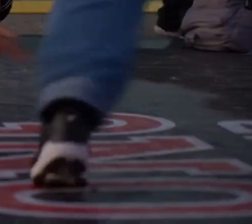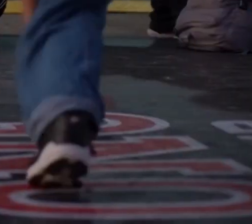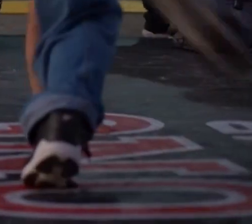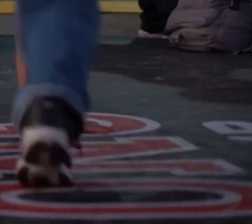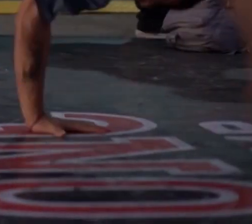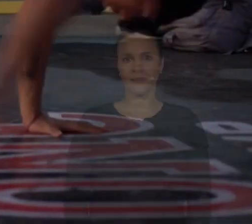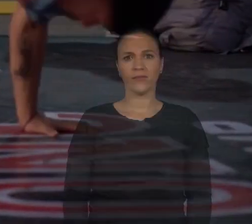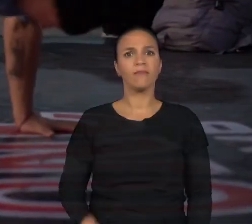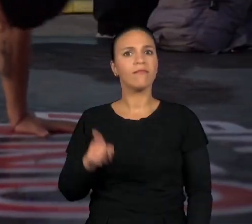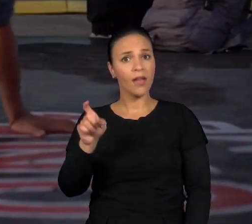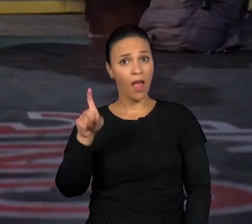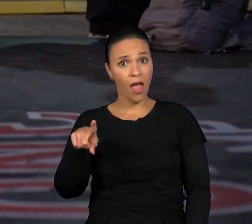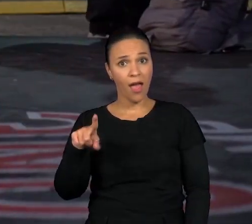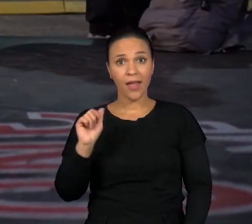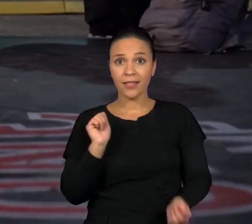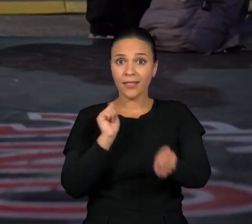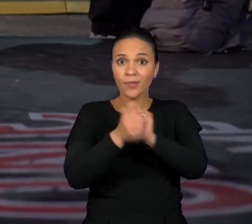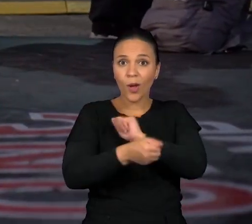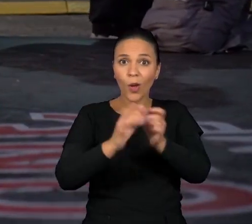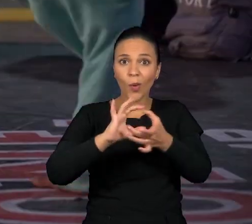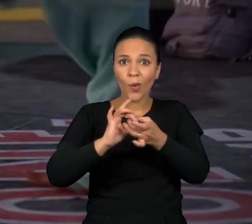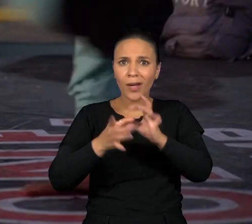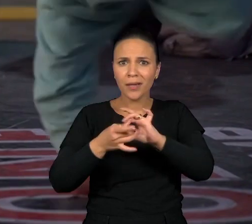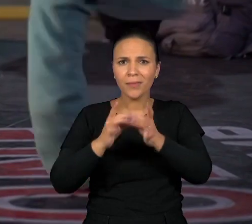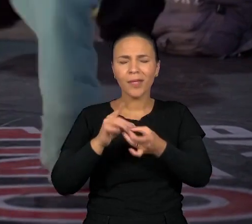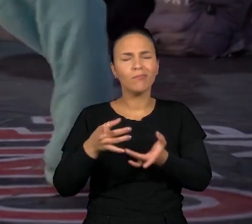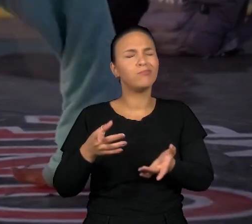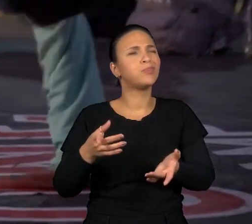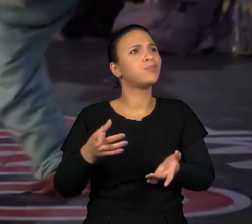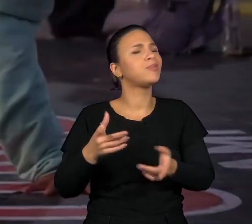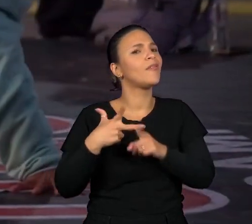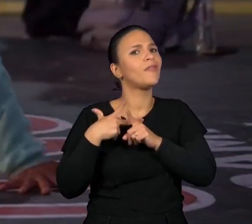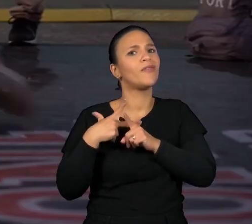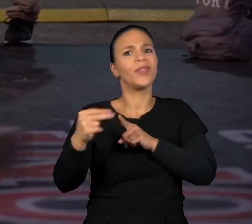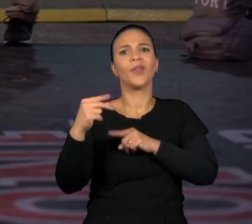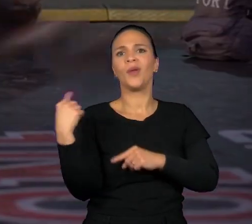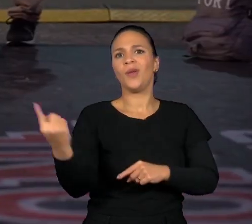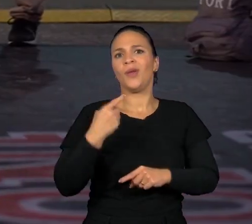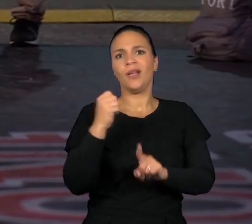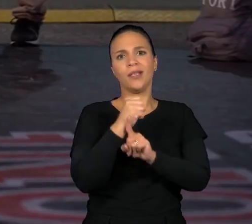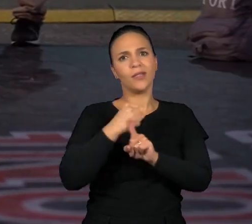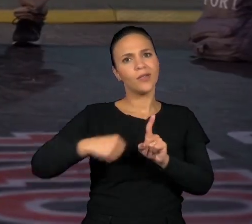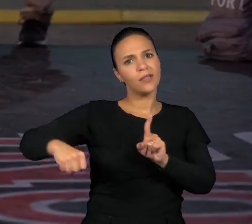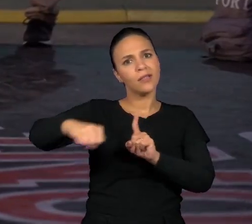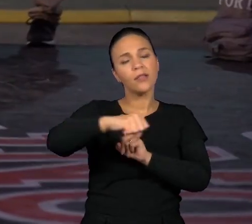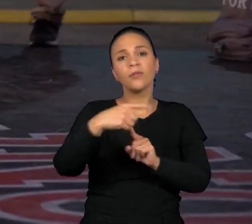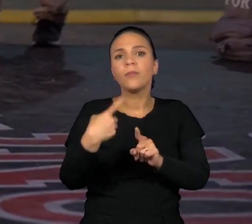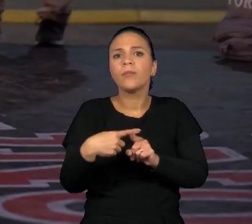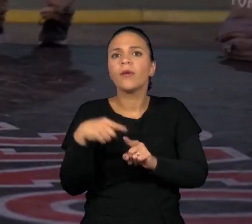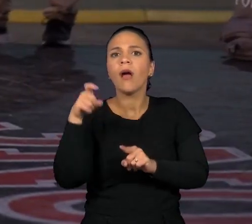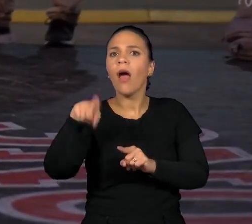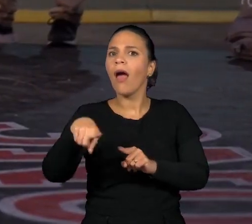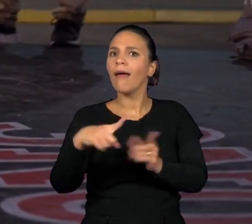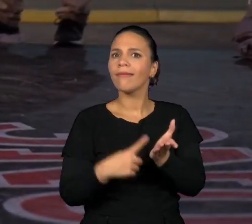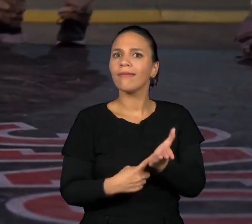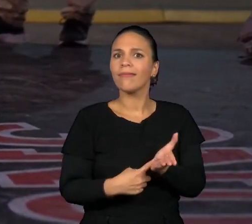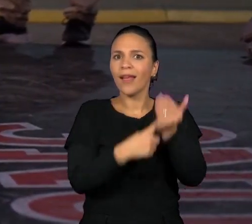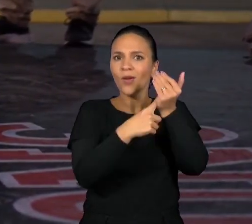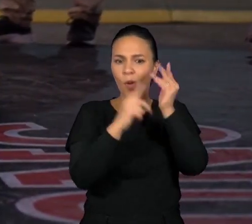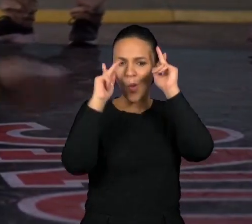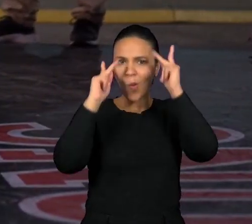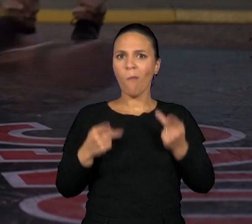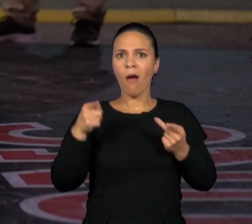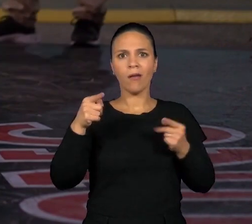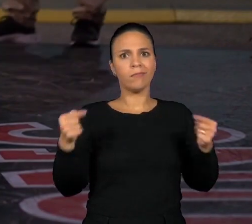Se tratando de um esporte olímpico, é uma conquista enorme para todos nós da sociedade, porque o breaking com certeza é a maior tecnologia humana